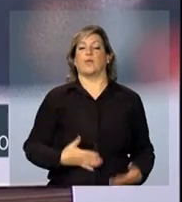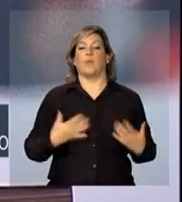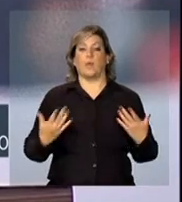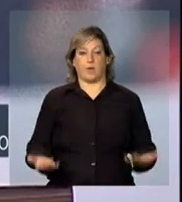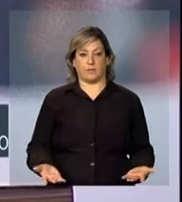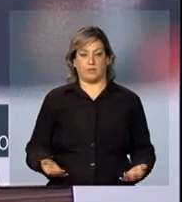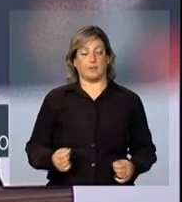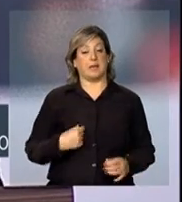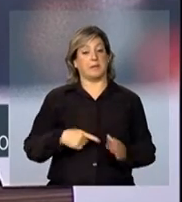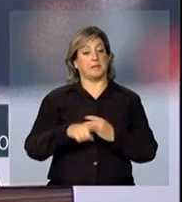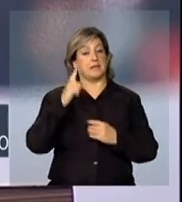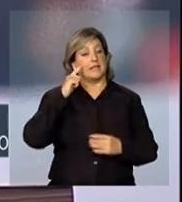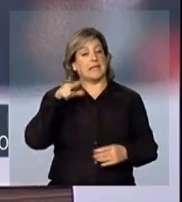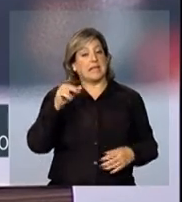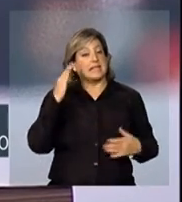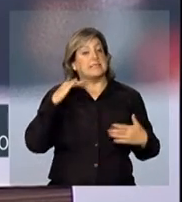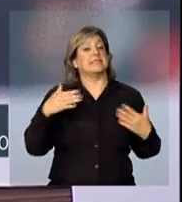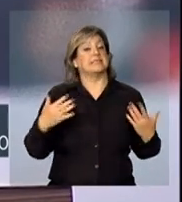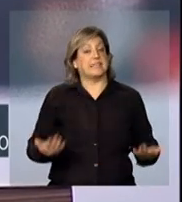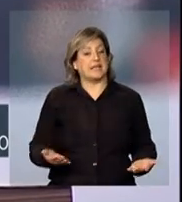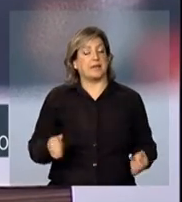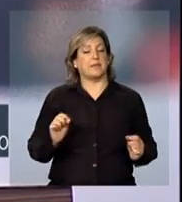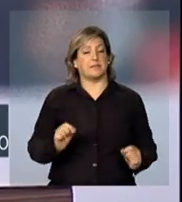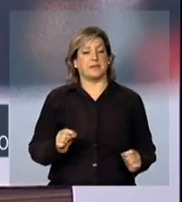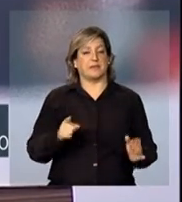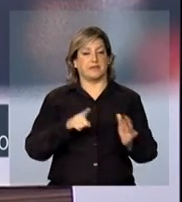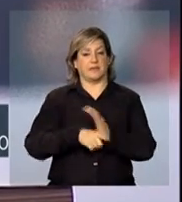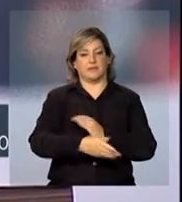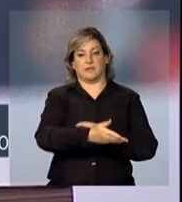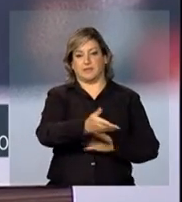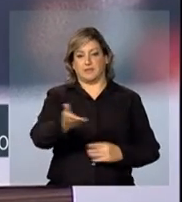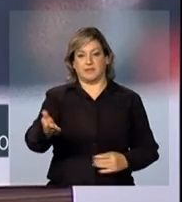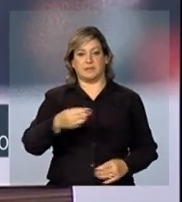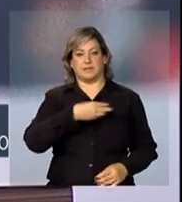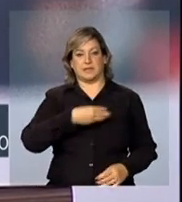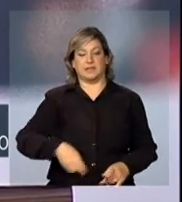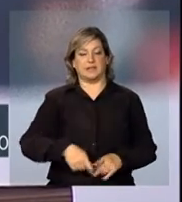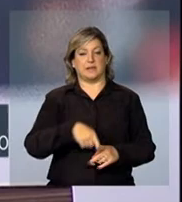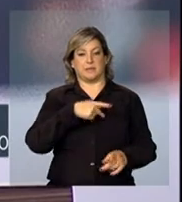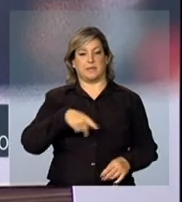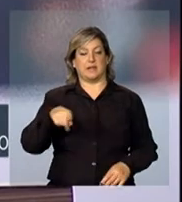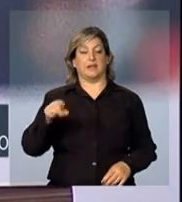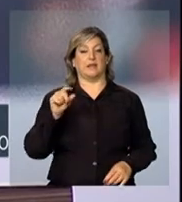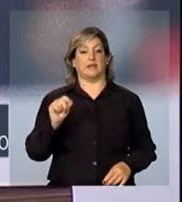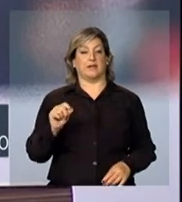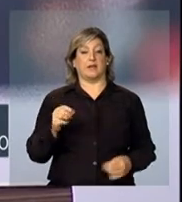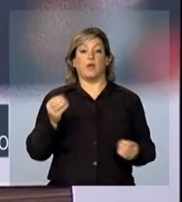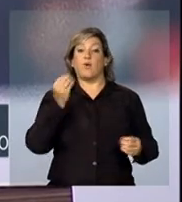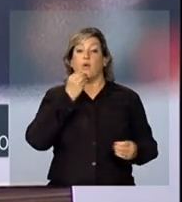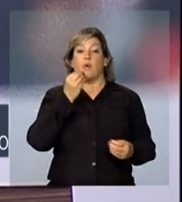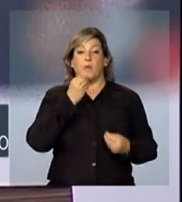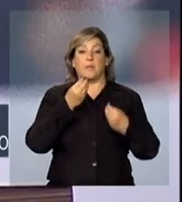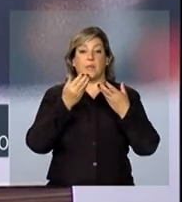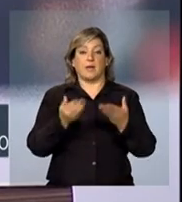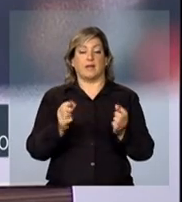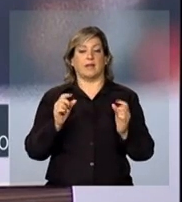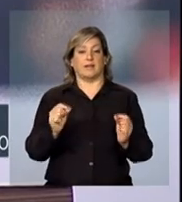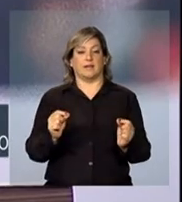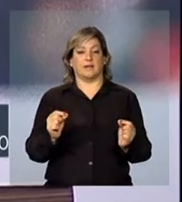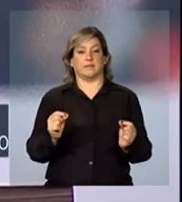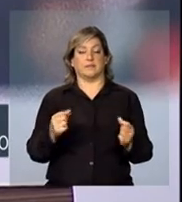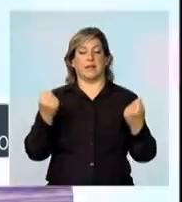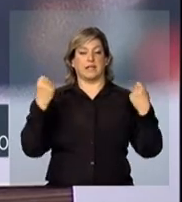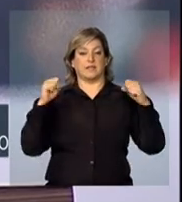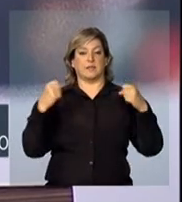sabe o presidenta quem sabe Ministro aloizio Mercadante não seja uma cruzada da oportunidade pelo esporte